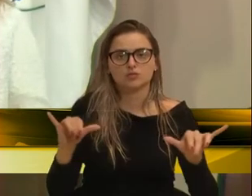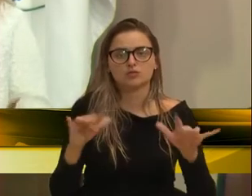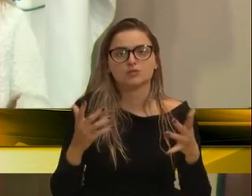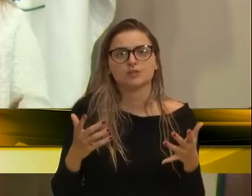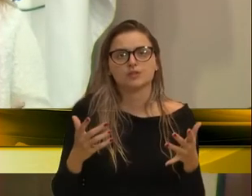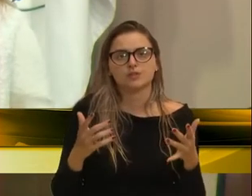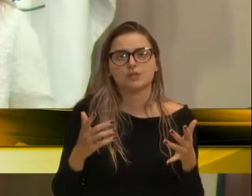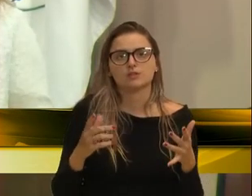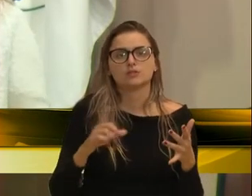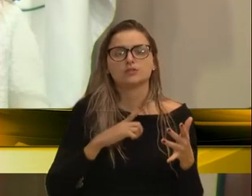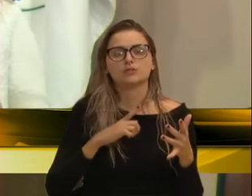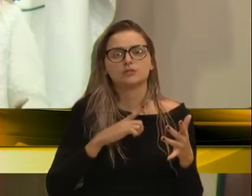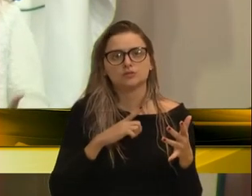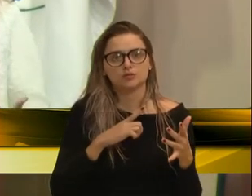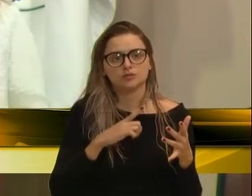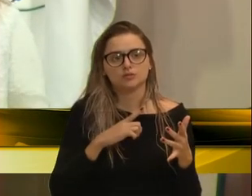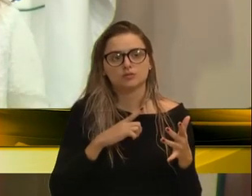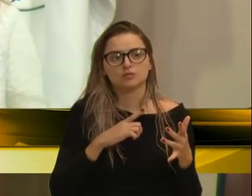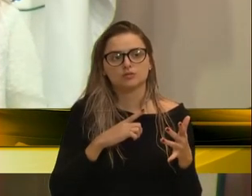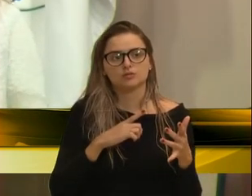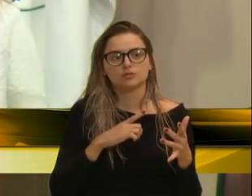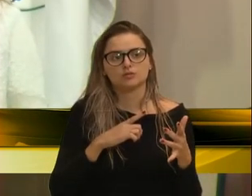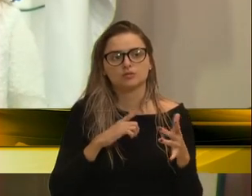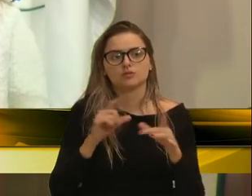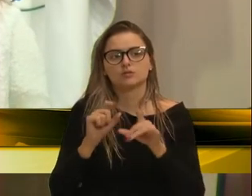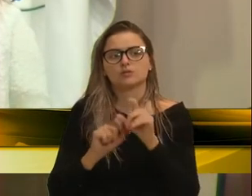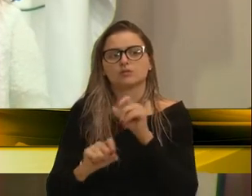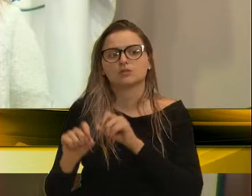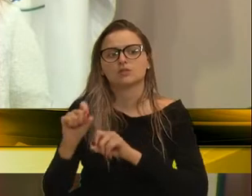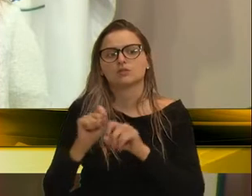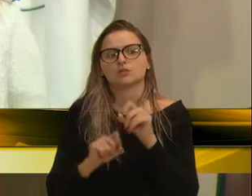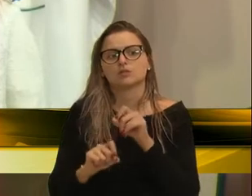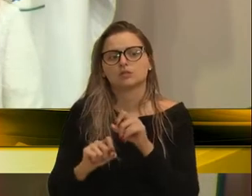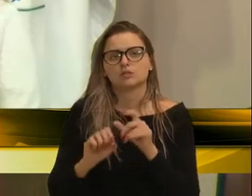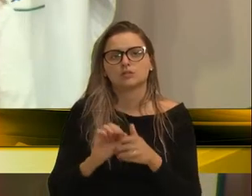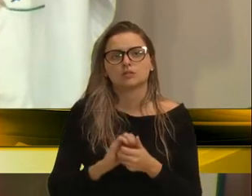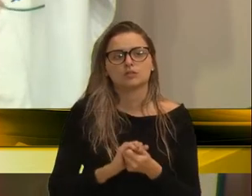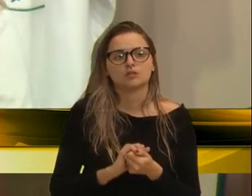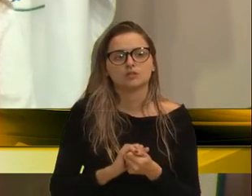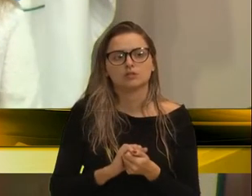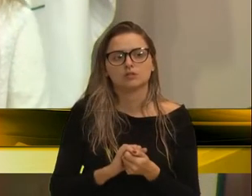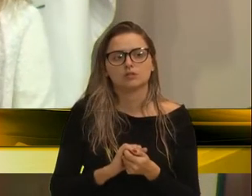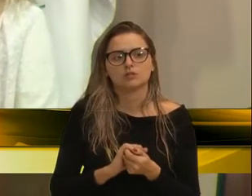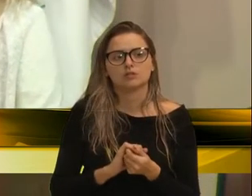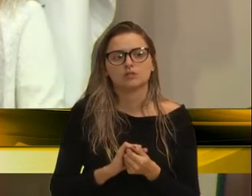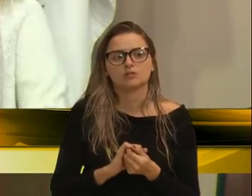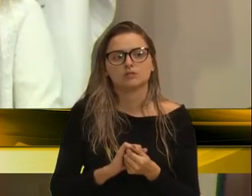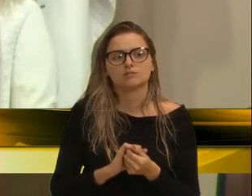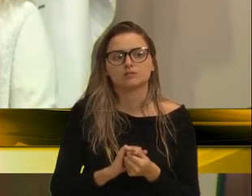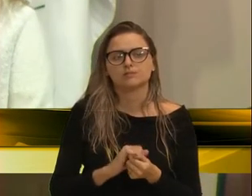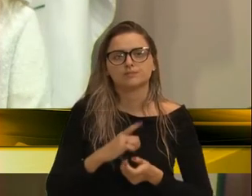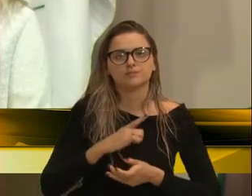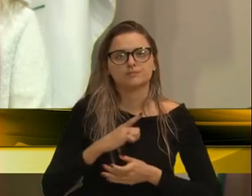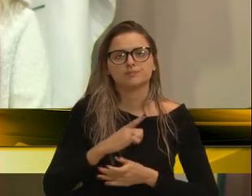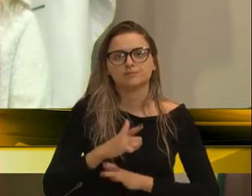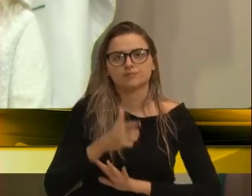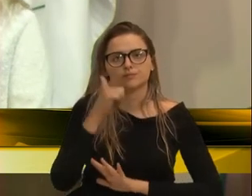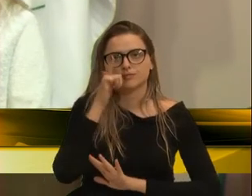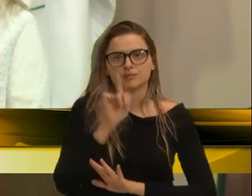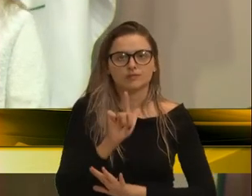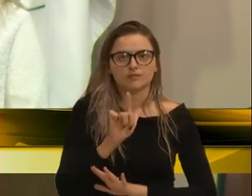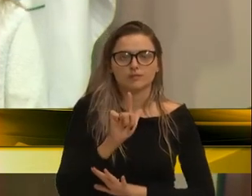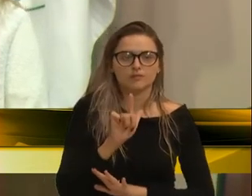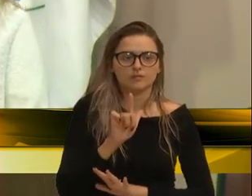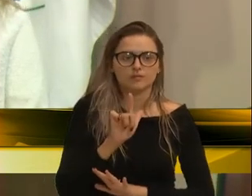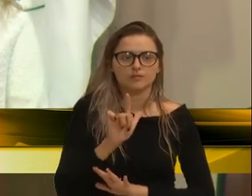termos de animais peçonhentos, rato, cheiro, né? Então, assim, ela venceu, ela botou a